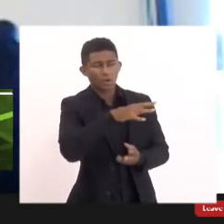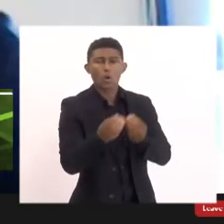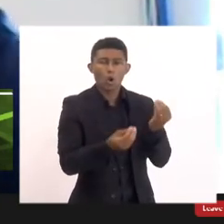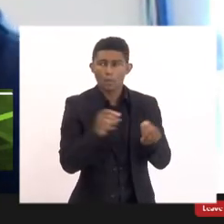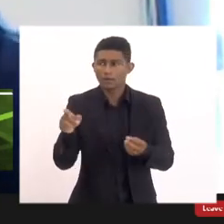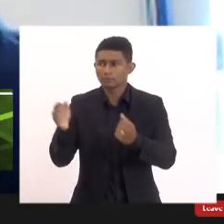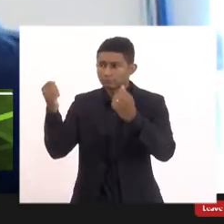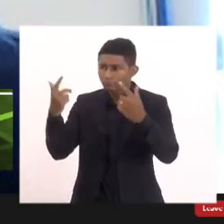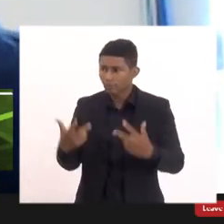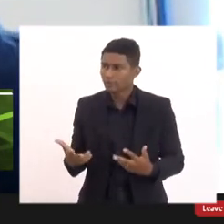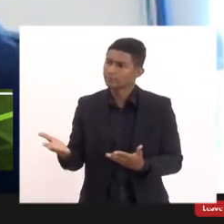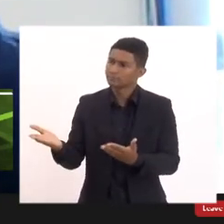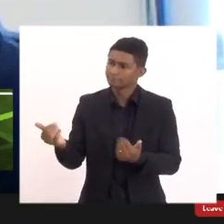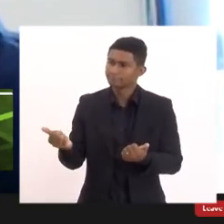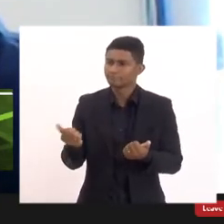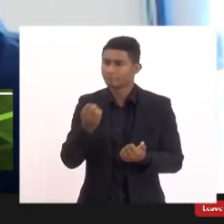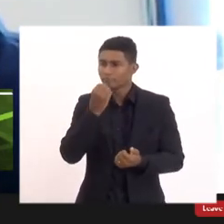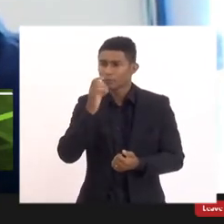A palavra é sua.